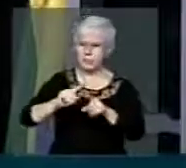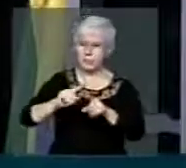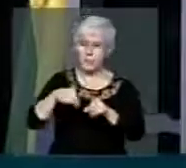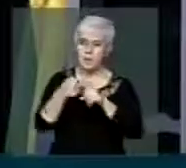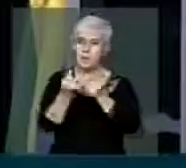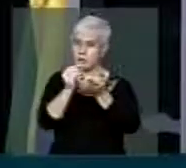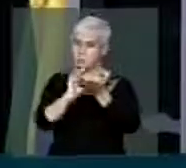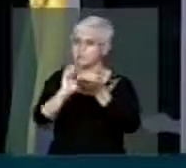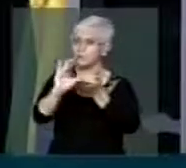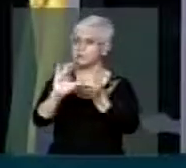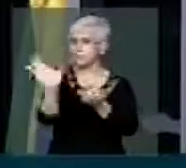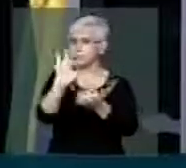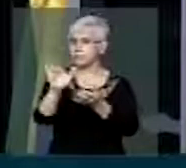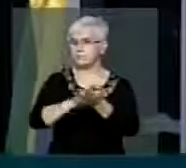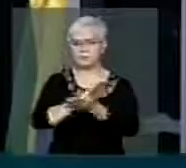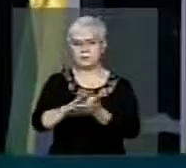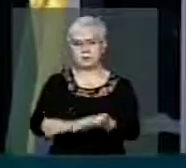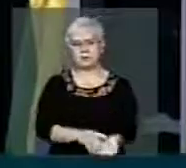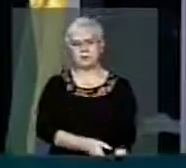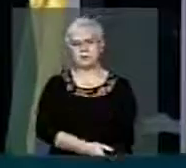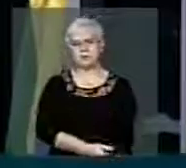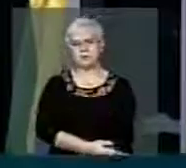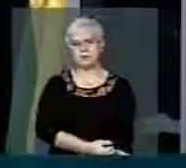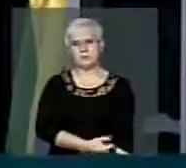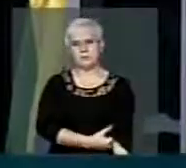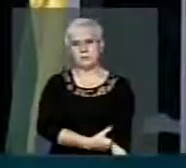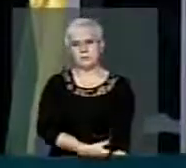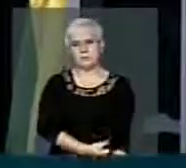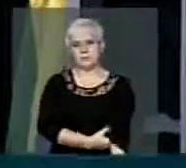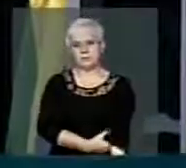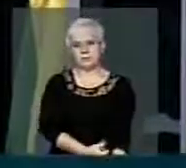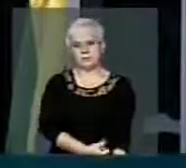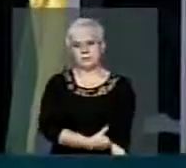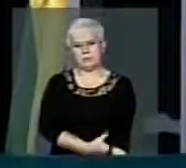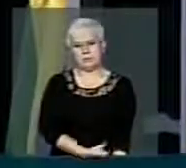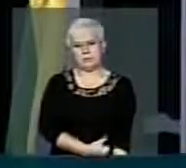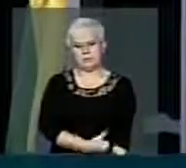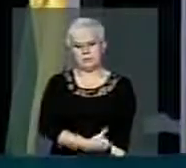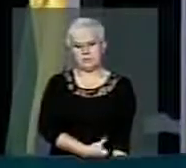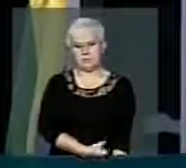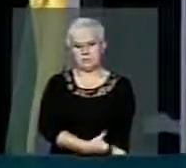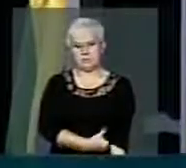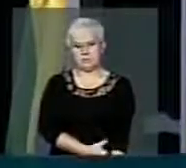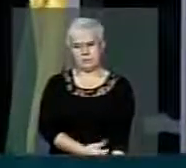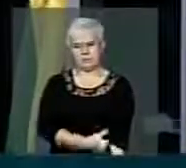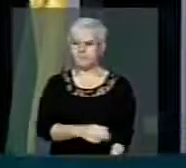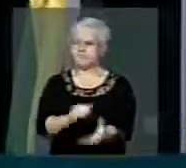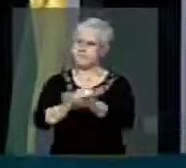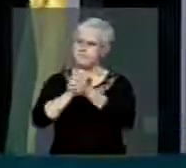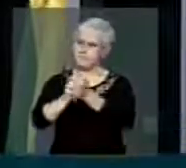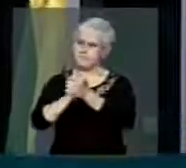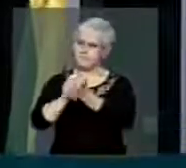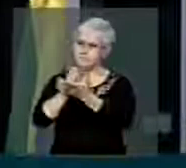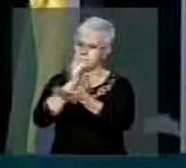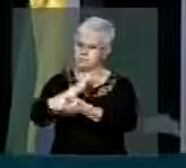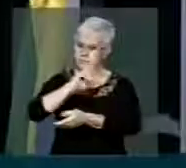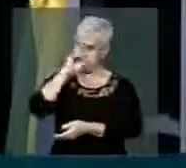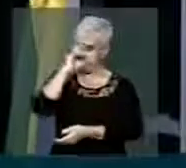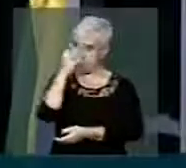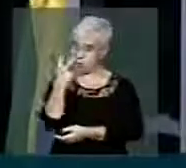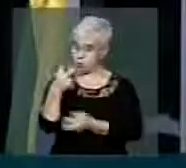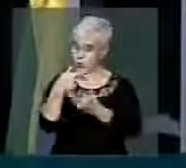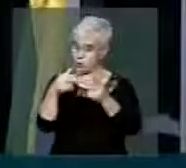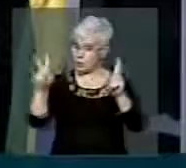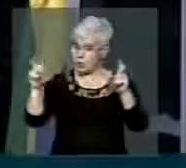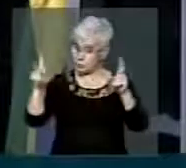não acontece. Vossa Excelência, me permite uma parte, deputado? Eu quero cumprimentar Vossa Excelência pelos 2 assuntos que